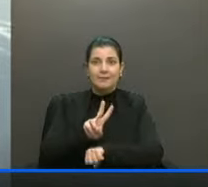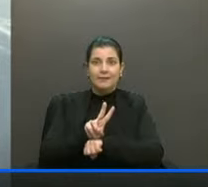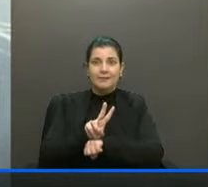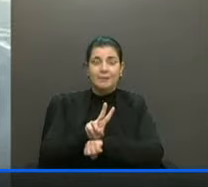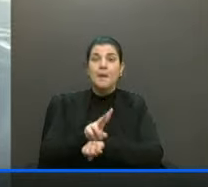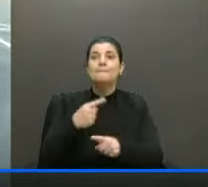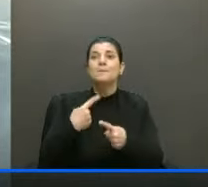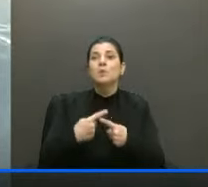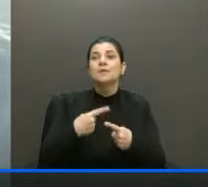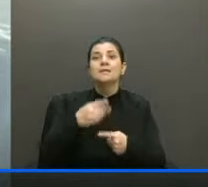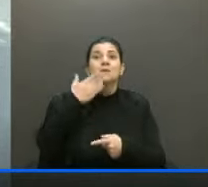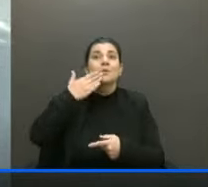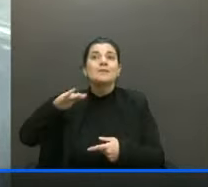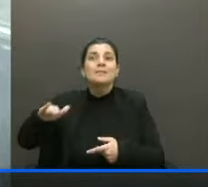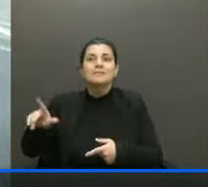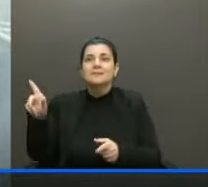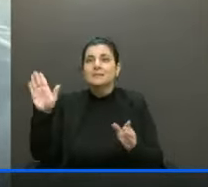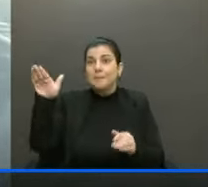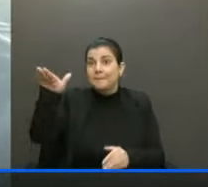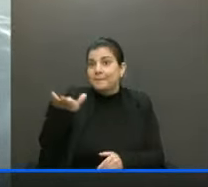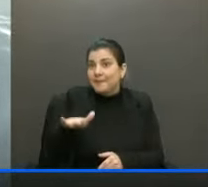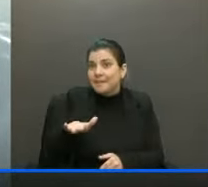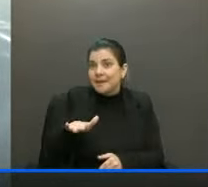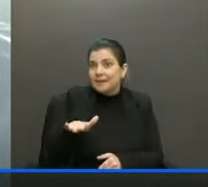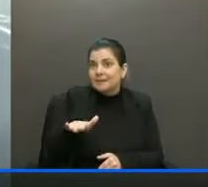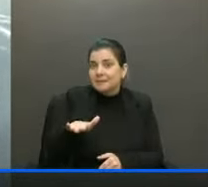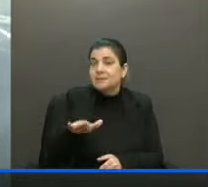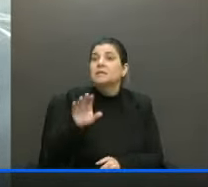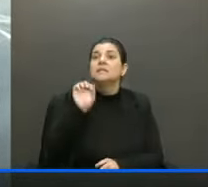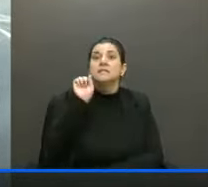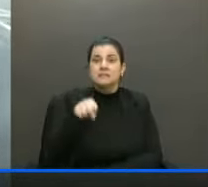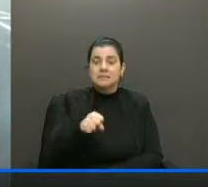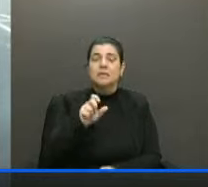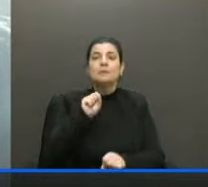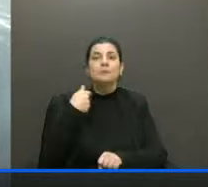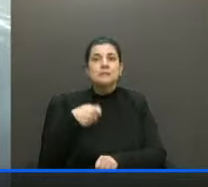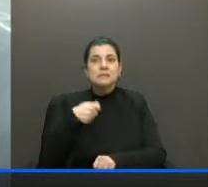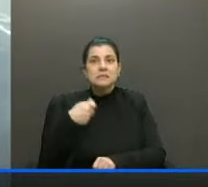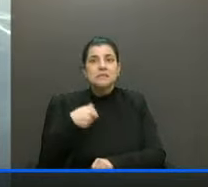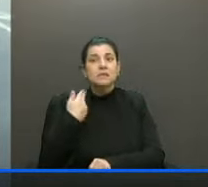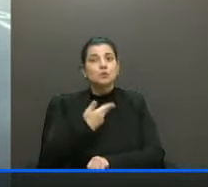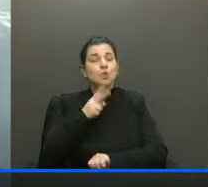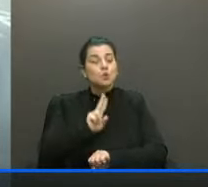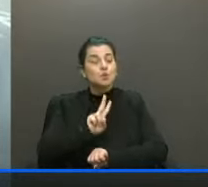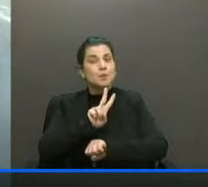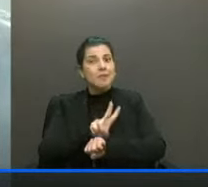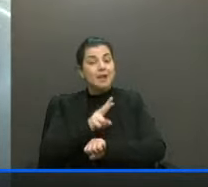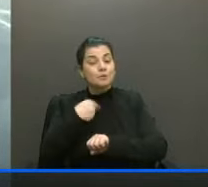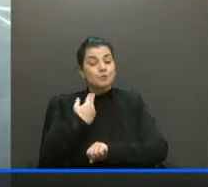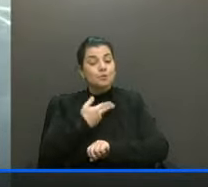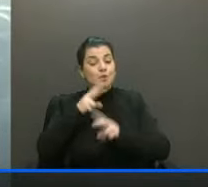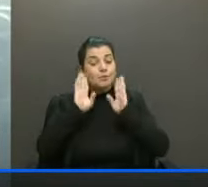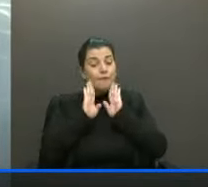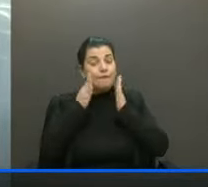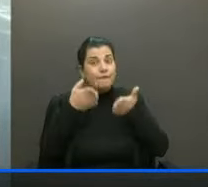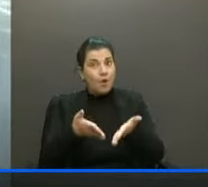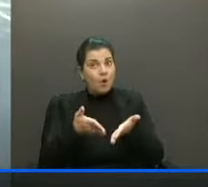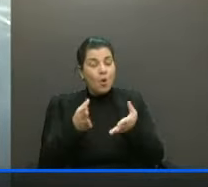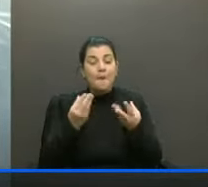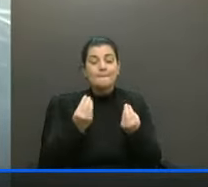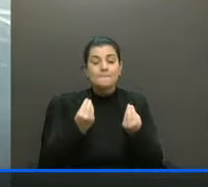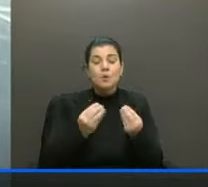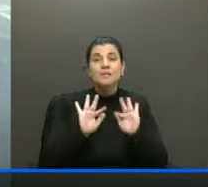de crianças pequenas, né, de crianças, sim, que precisam do nosso cuidado, do nosso olhar, de muitas famílias que